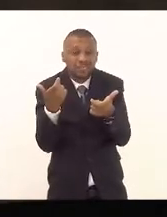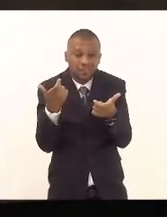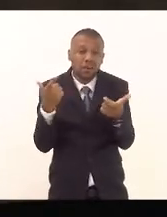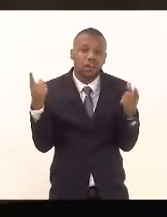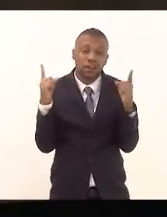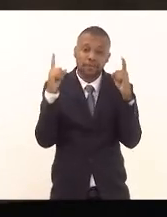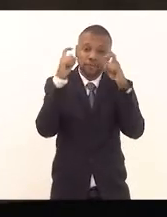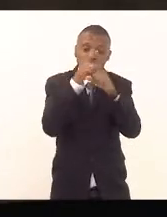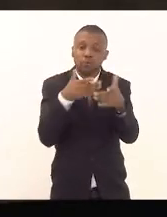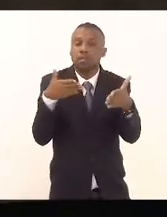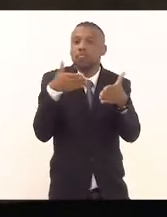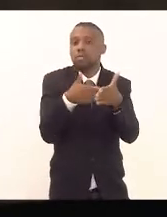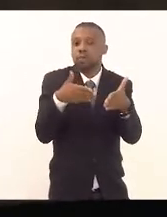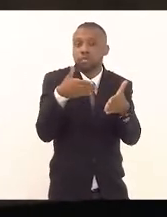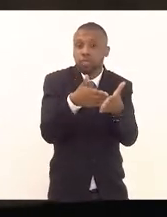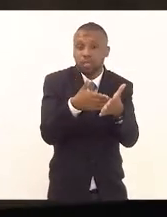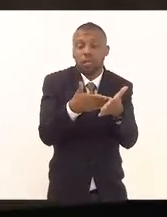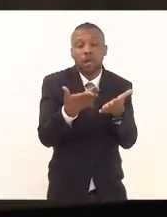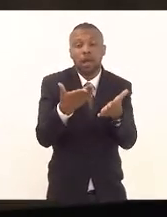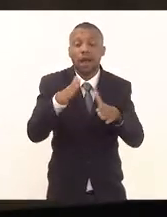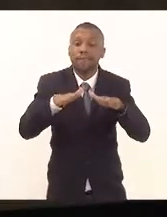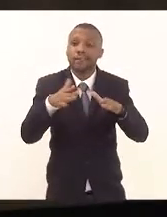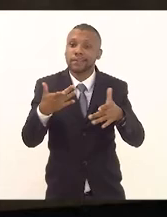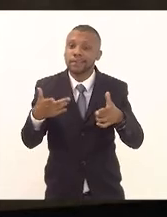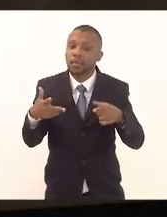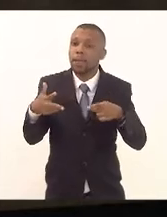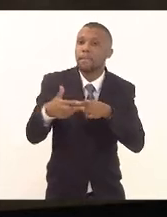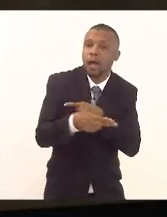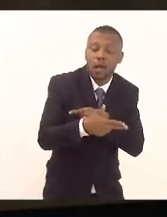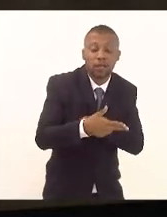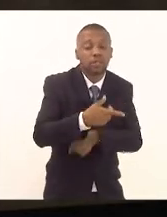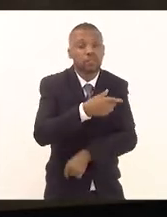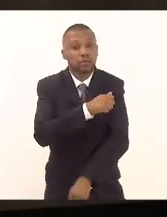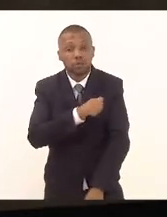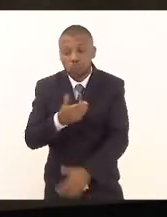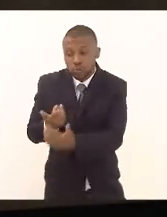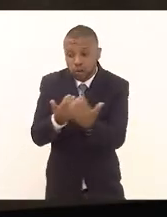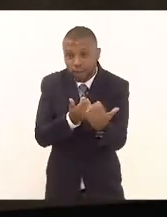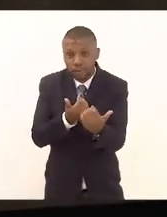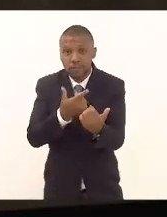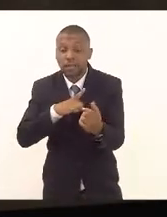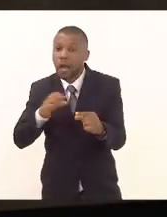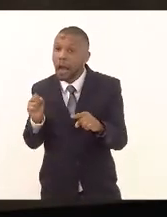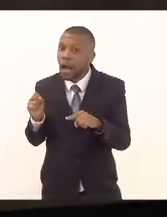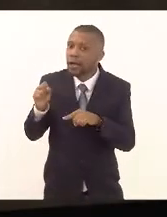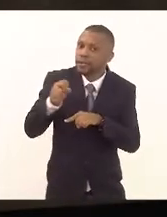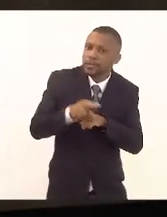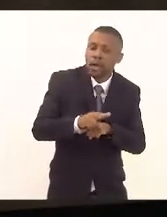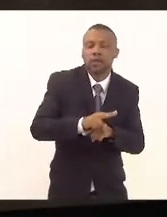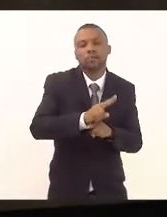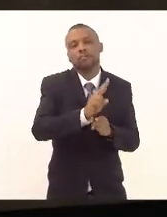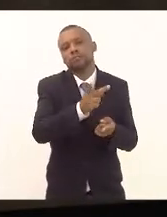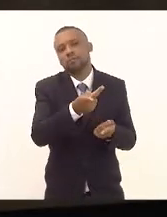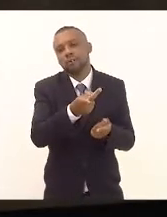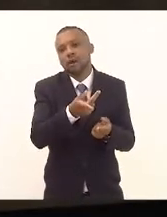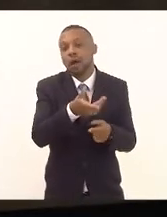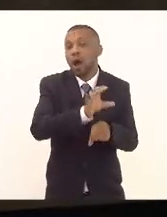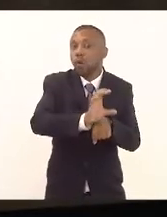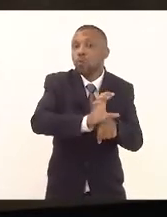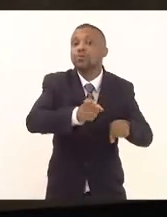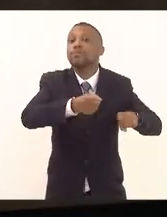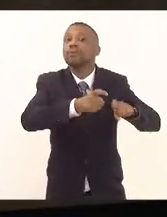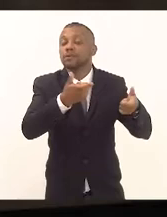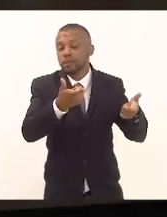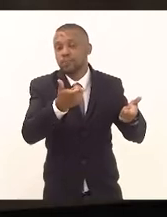e, na maioria das vezes, impede que esses jovens tenham acesso a cursos de medicina. A disputa nas universidades públicas é muito intensa,